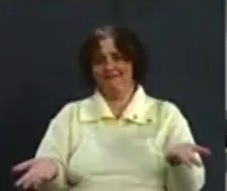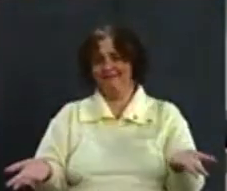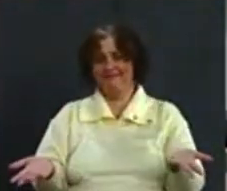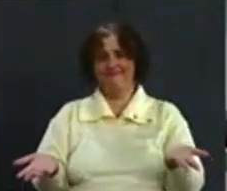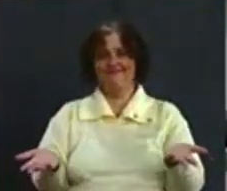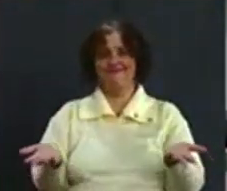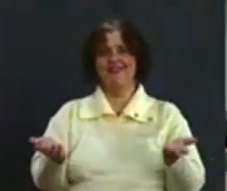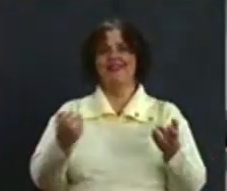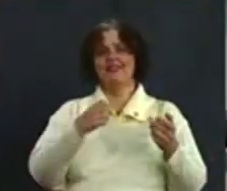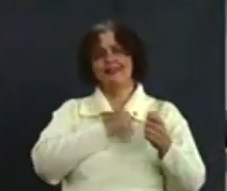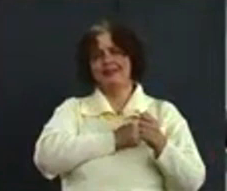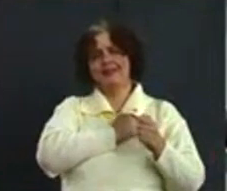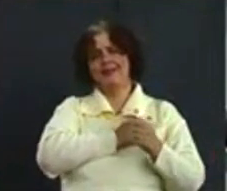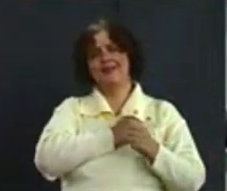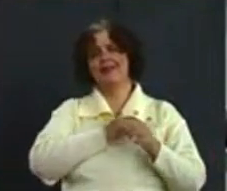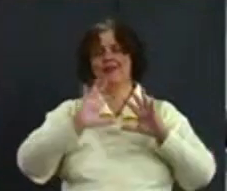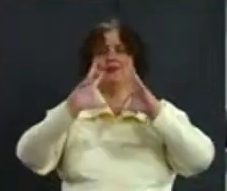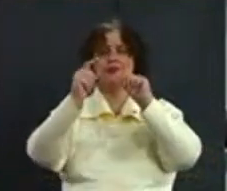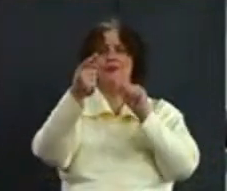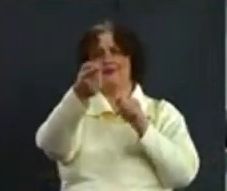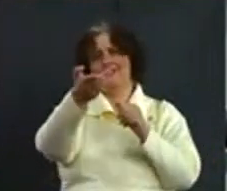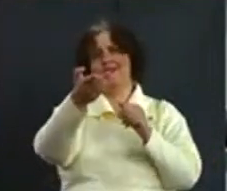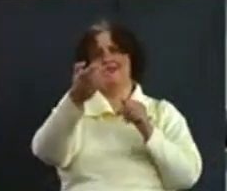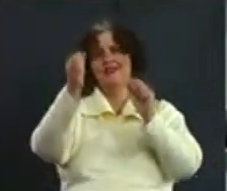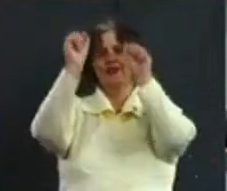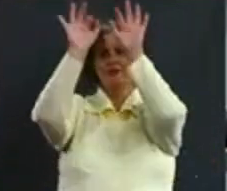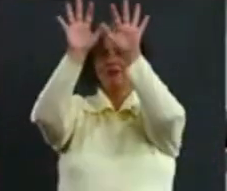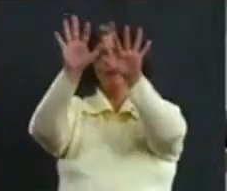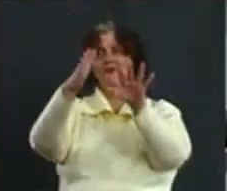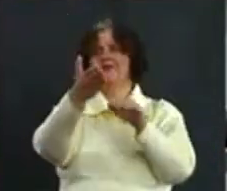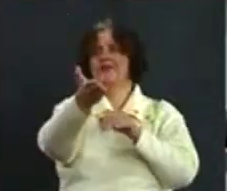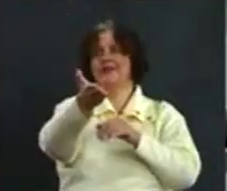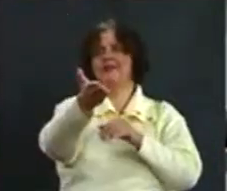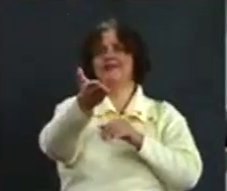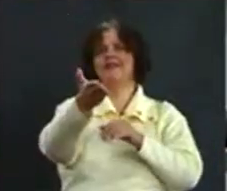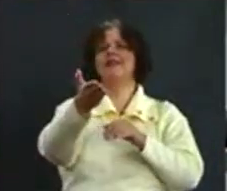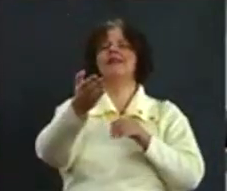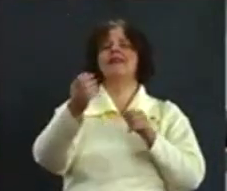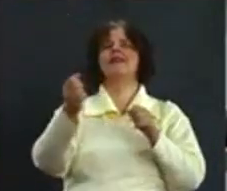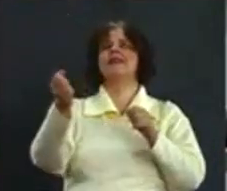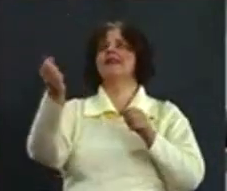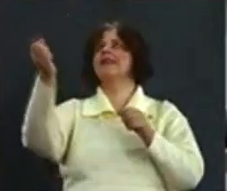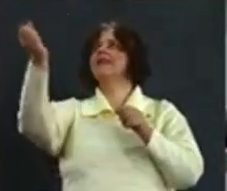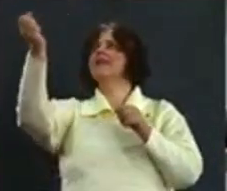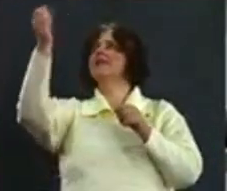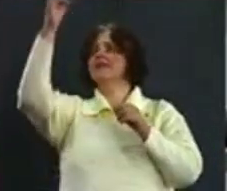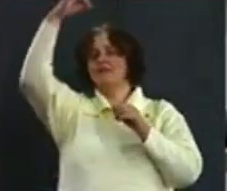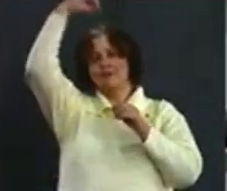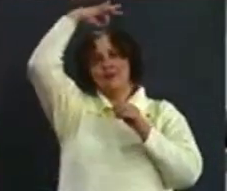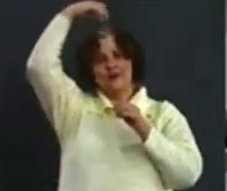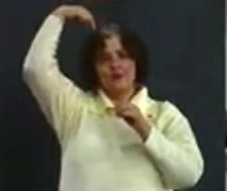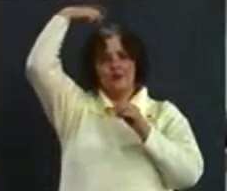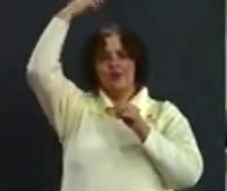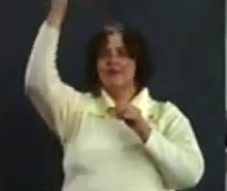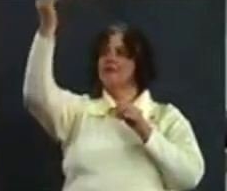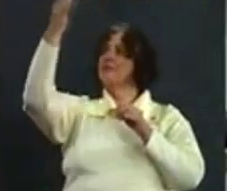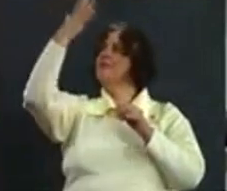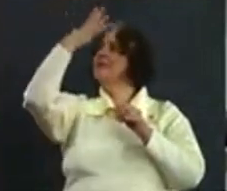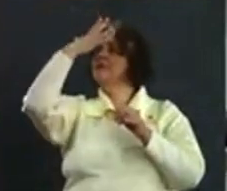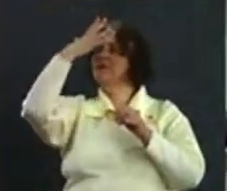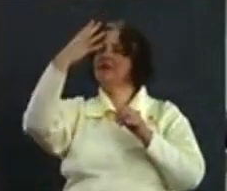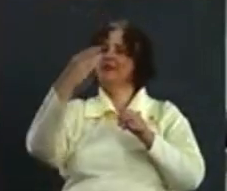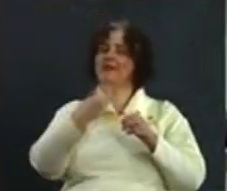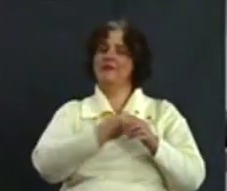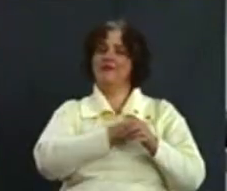vocês. Que Deus abençoe, amados irmãos, e que você seja iluminado com o Espírito Santo de Deus na exposição